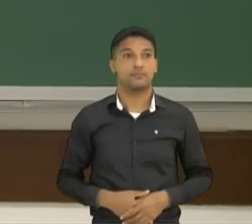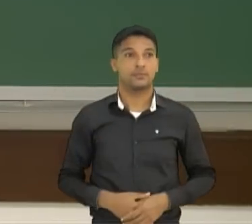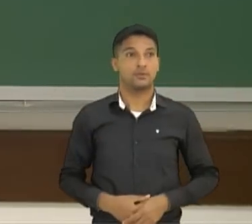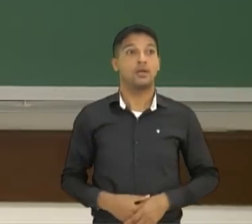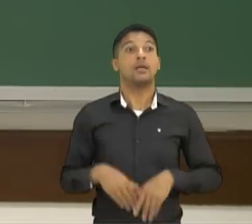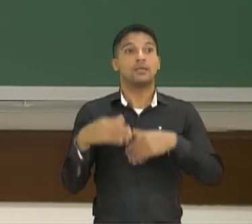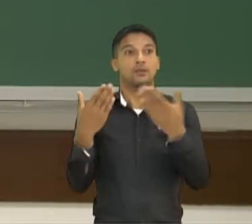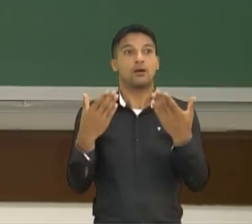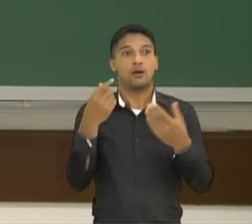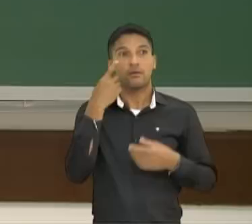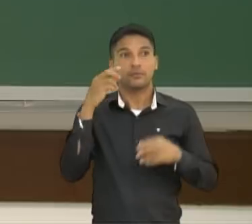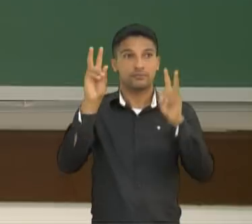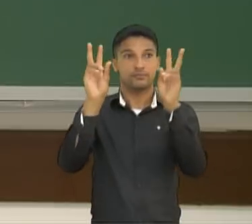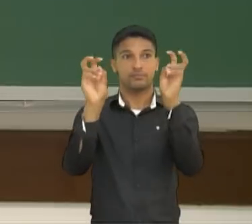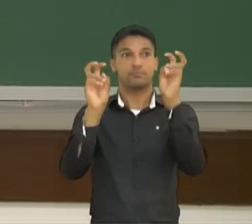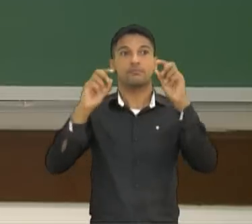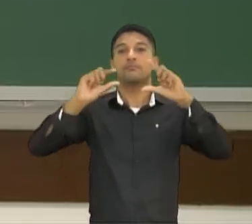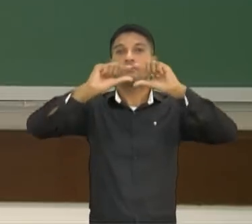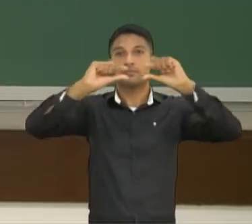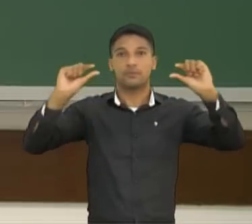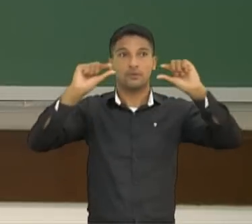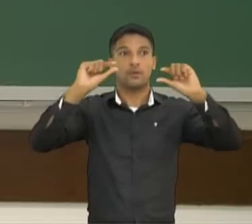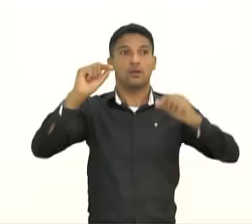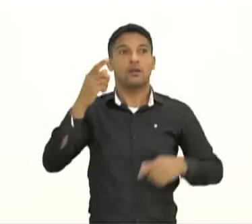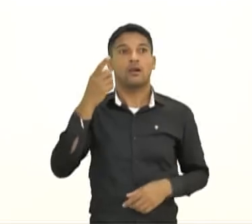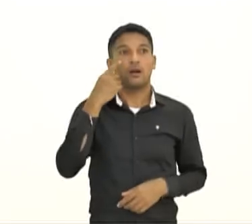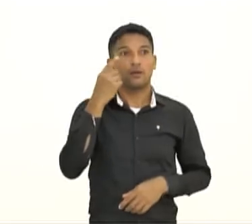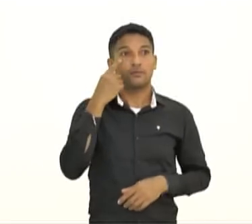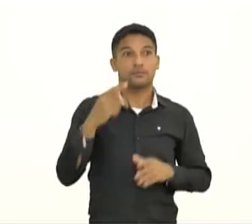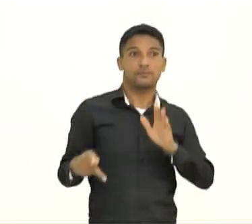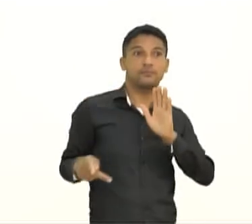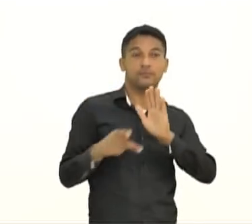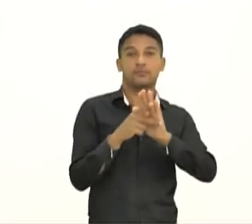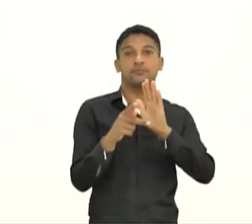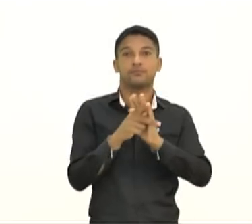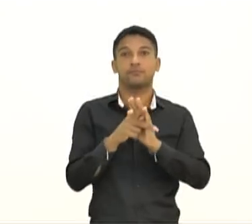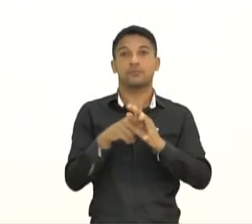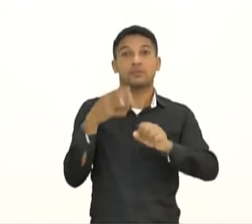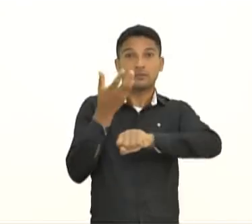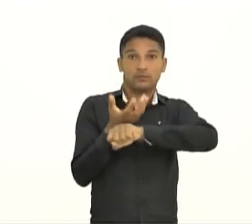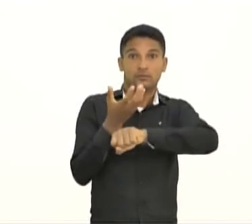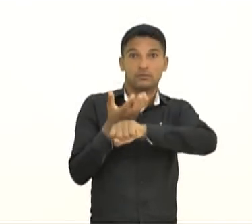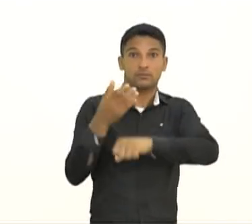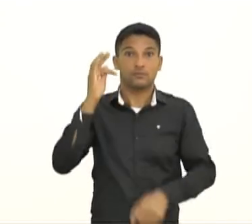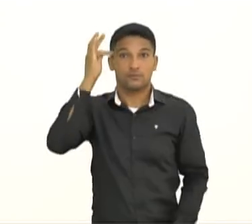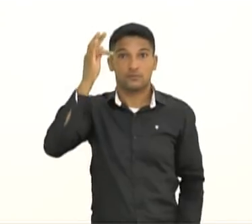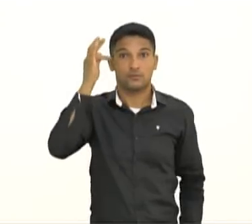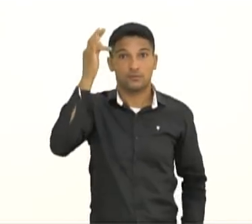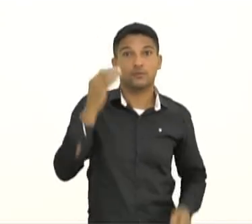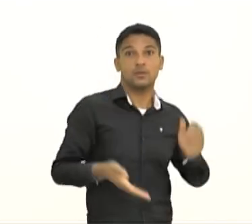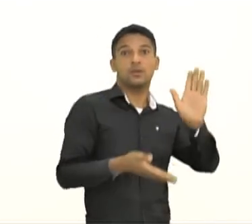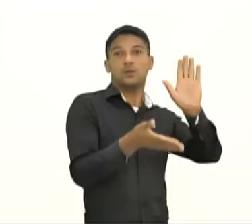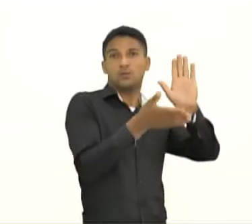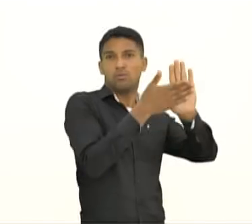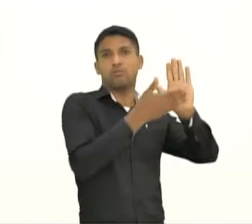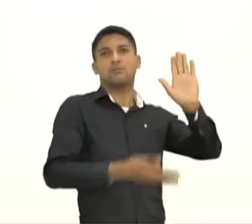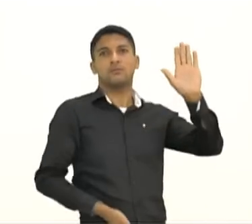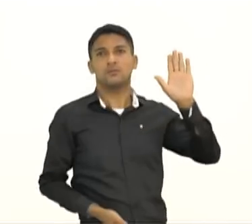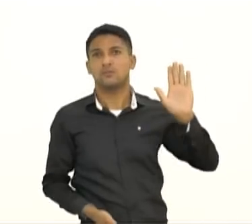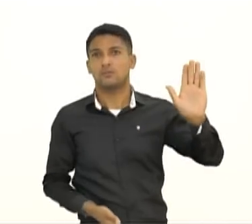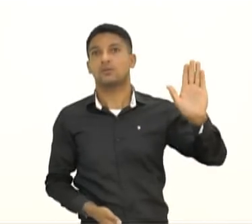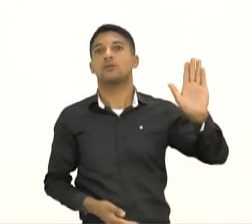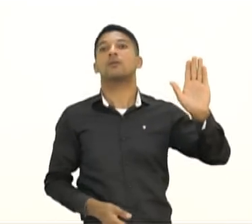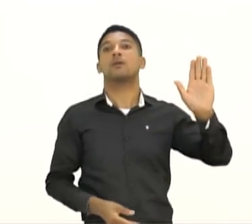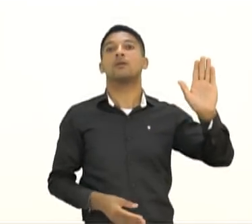do conhecimento, essa disciplina da filosofia, ela pressupõe que o ato de